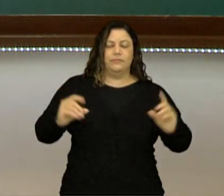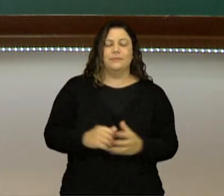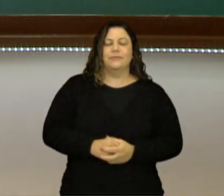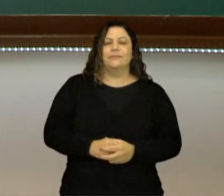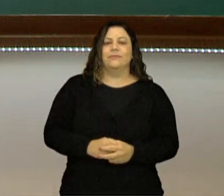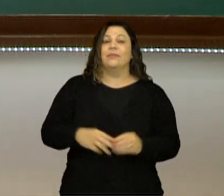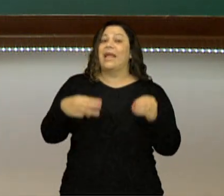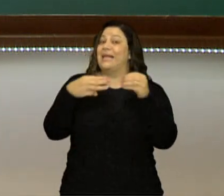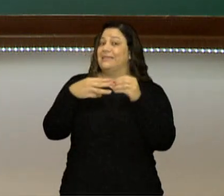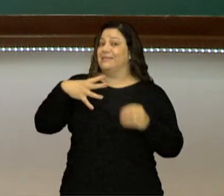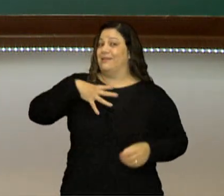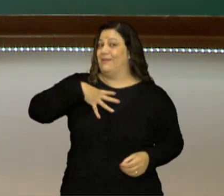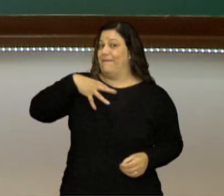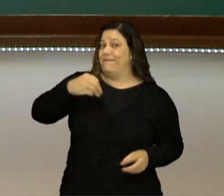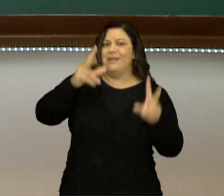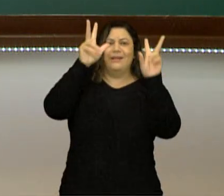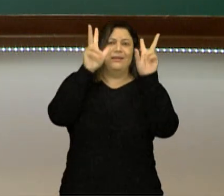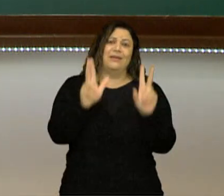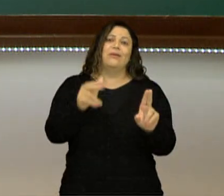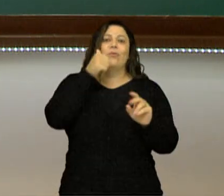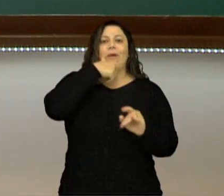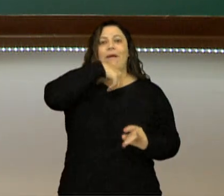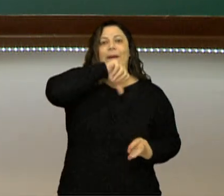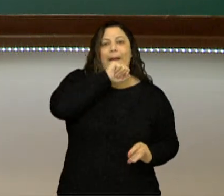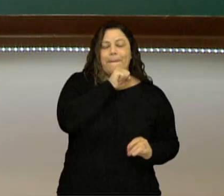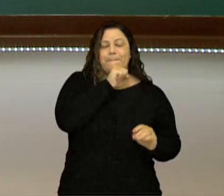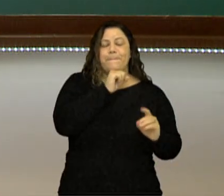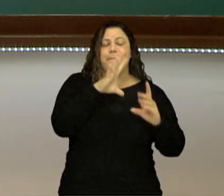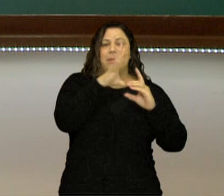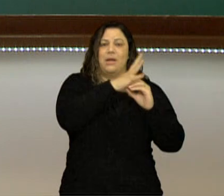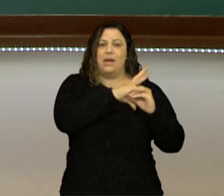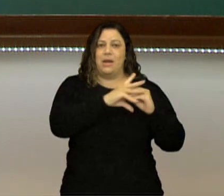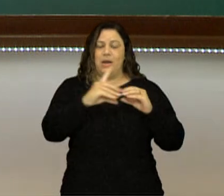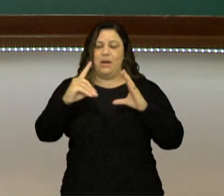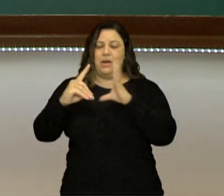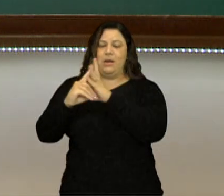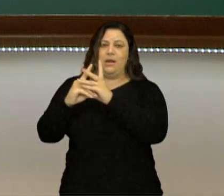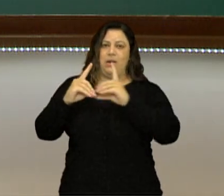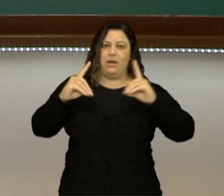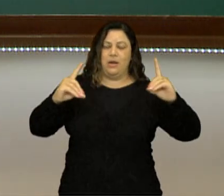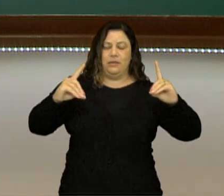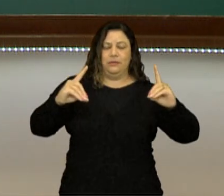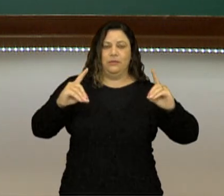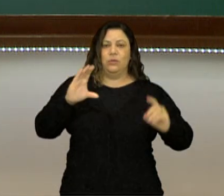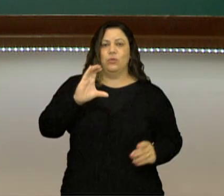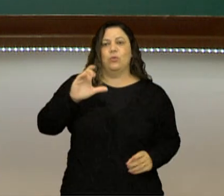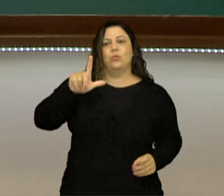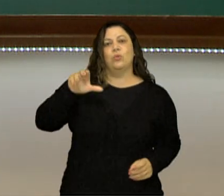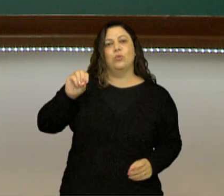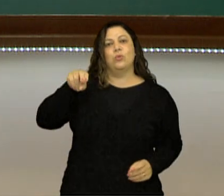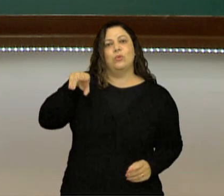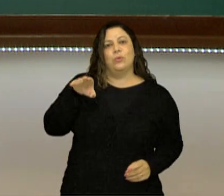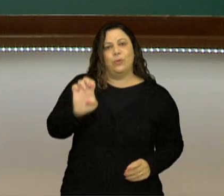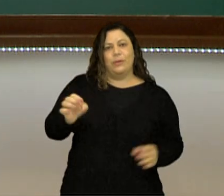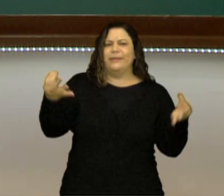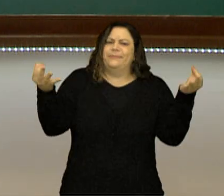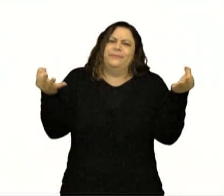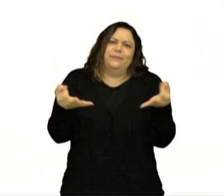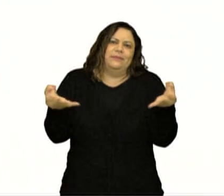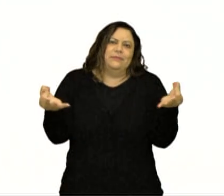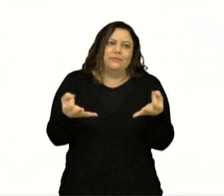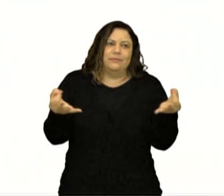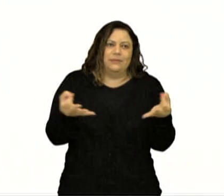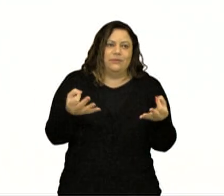iguais às células mães, formando aquilo que a gente chamaria de clone, que é uma cópia perfeita ali do todo o processo. A